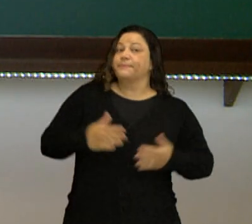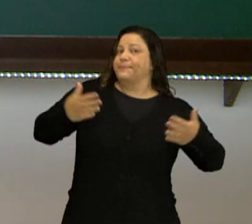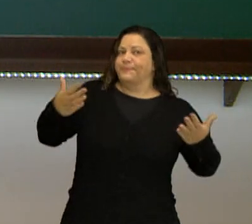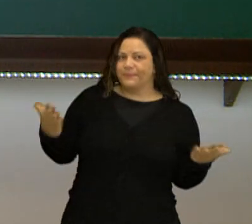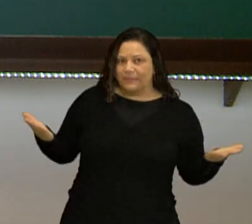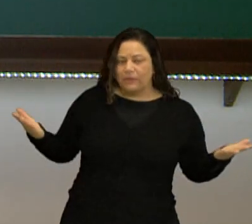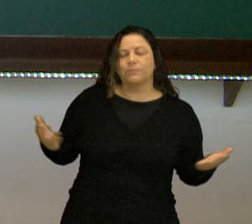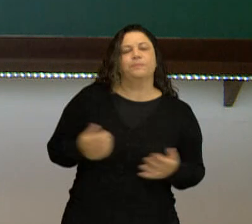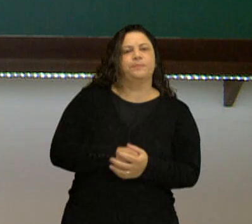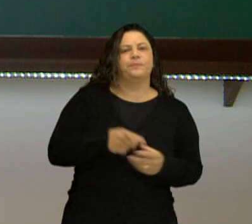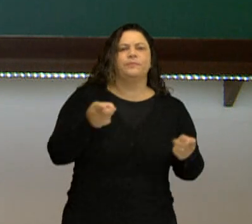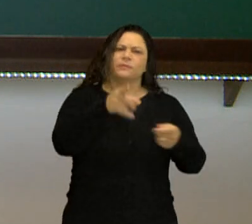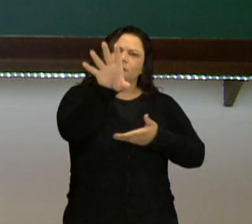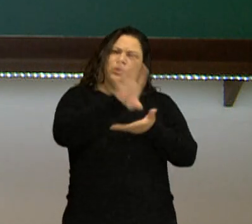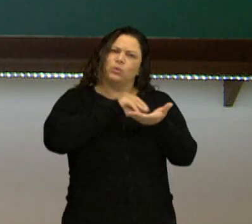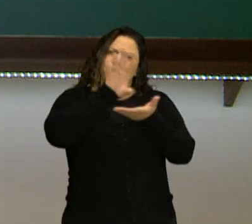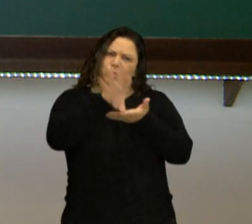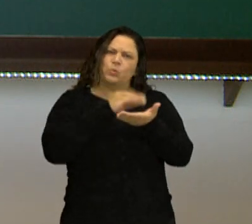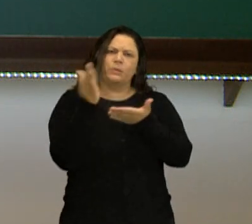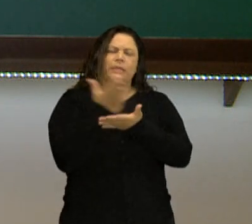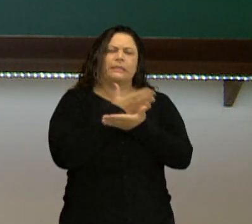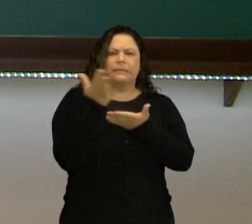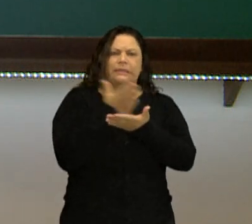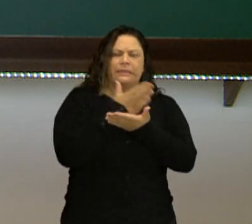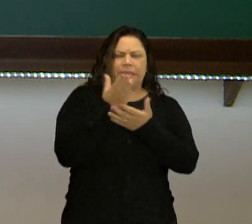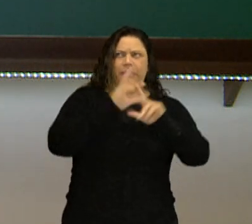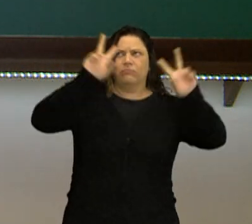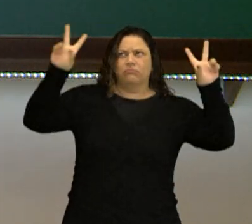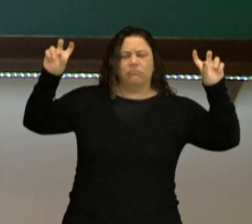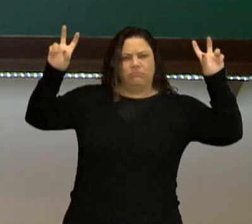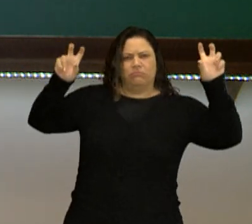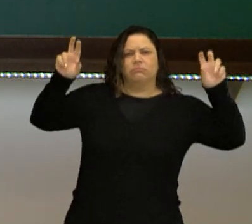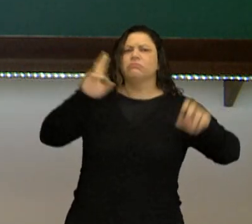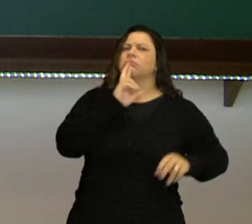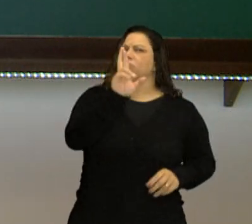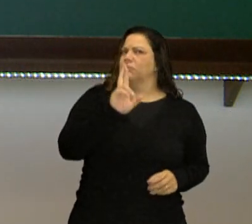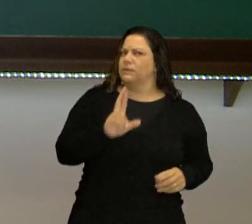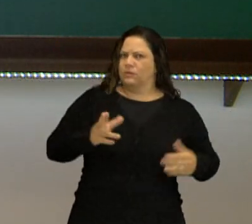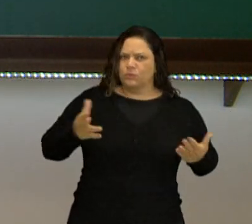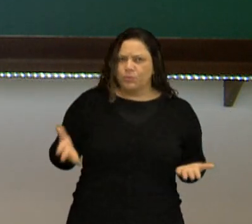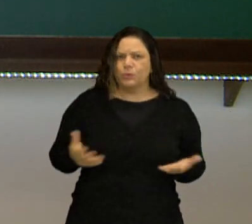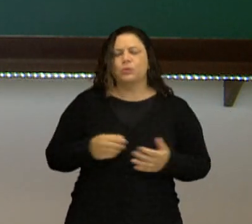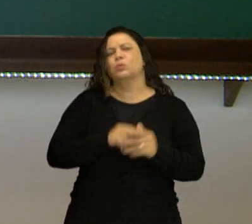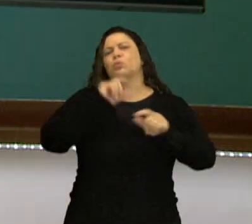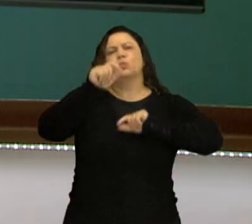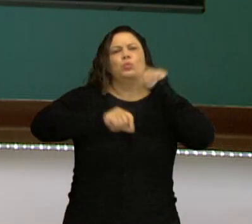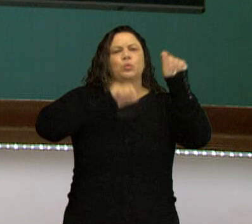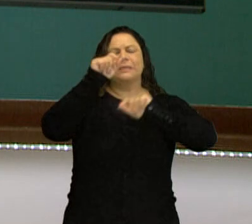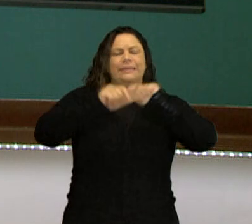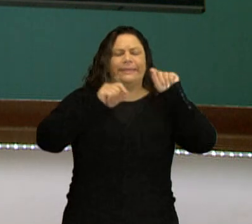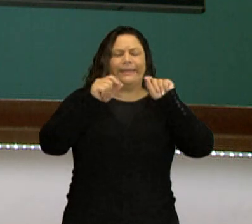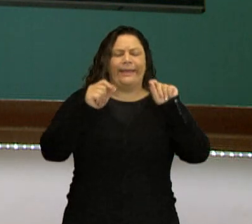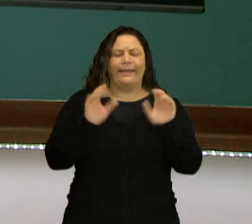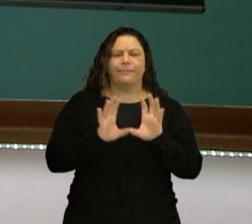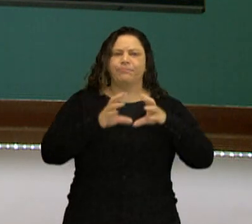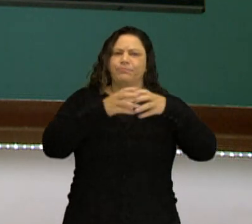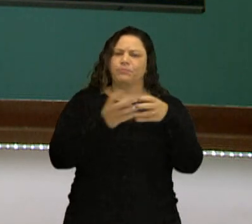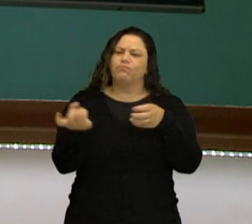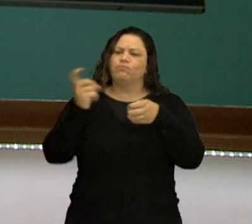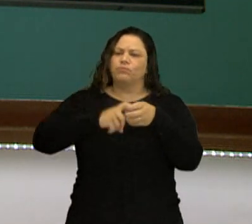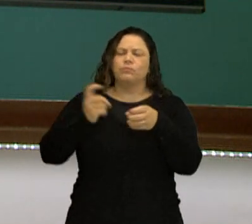Pessoal, copiaram no caderno enunciado, fizeram a resposta, então olha aqui, né? O que eram as corporações de ofício? O que